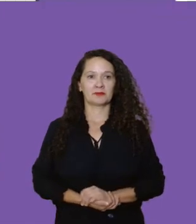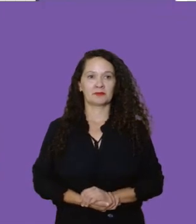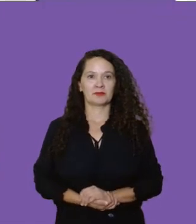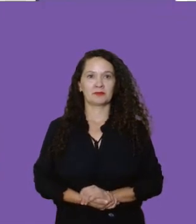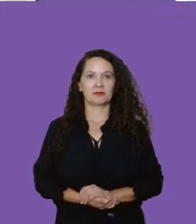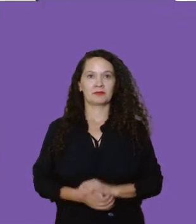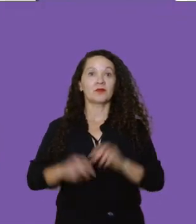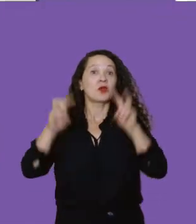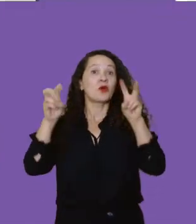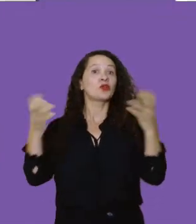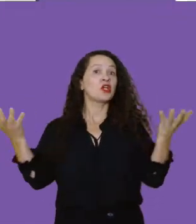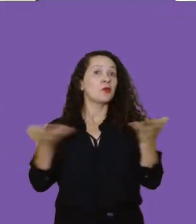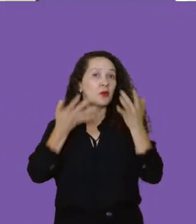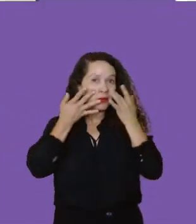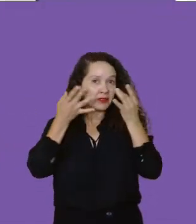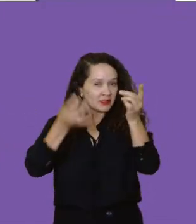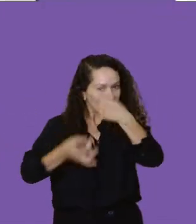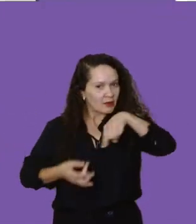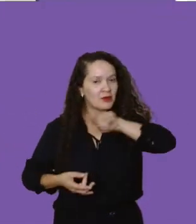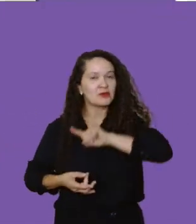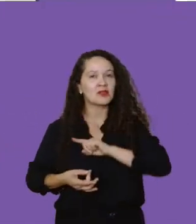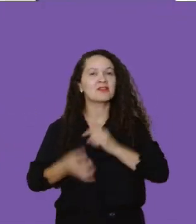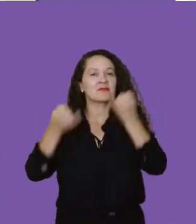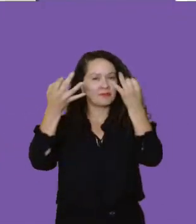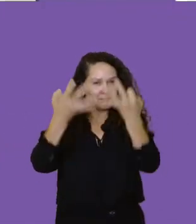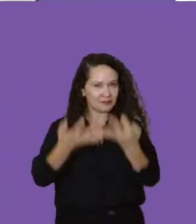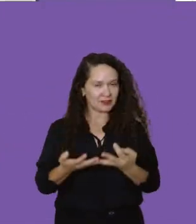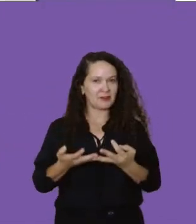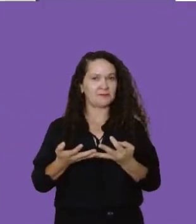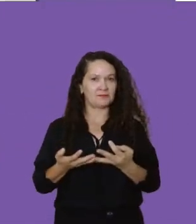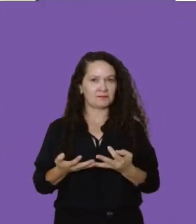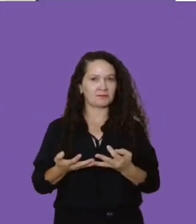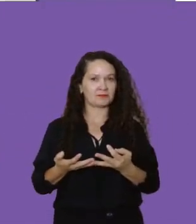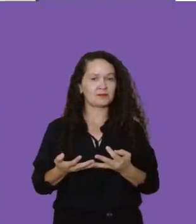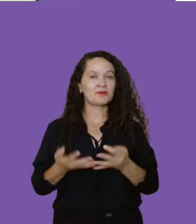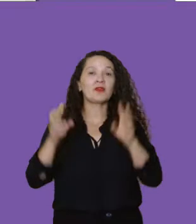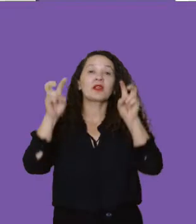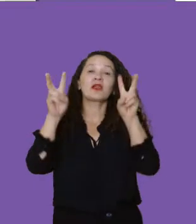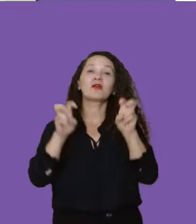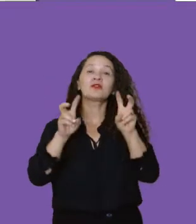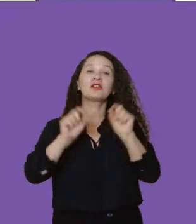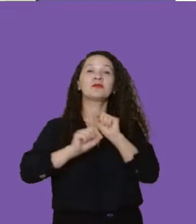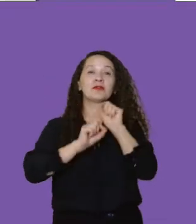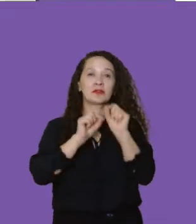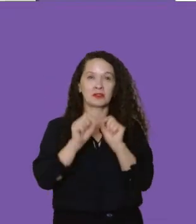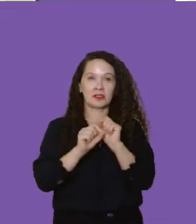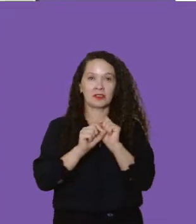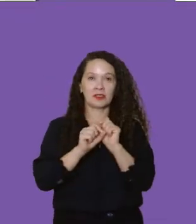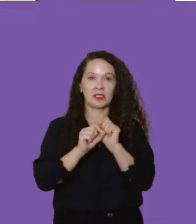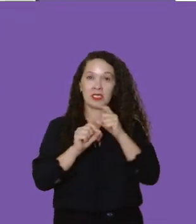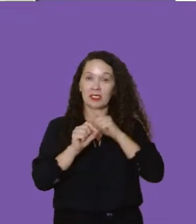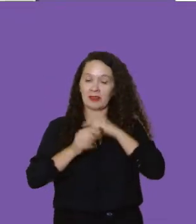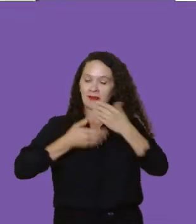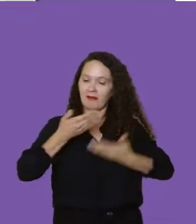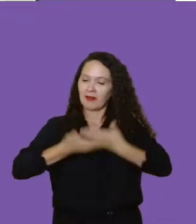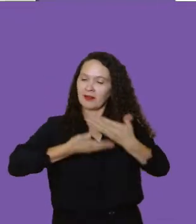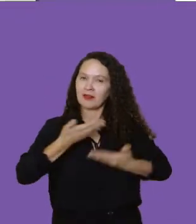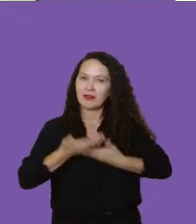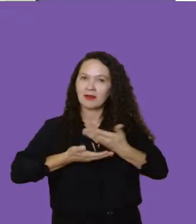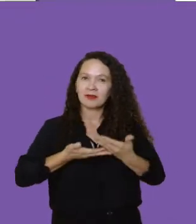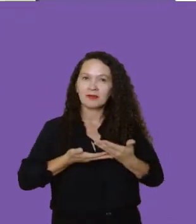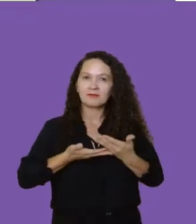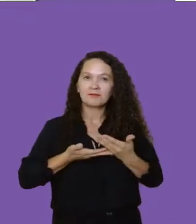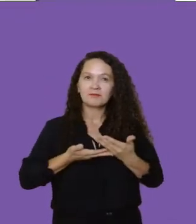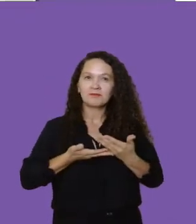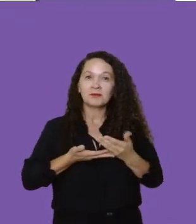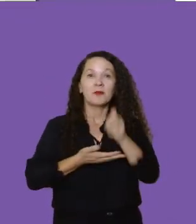O tema de hoje que nós abordaremos, ele vai tratar